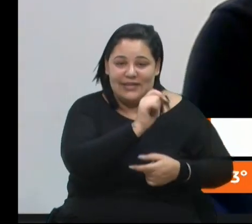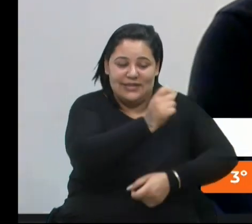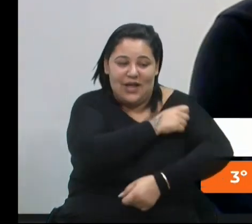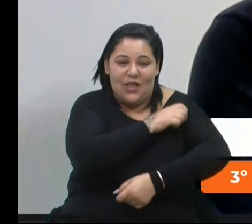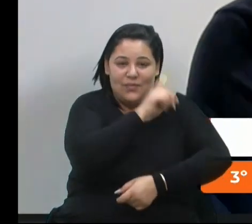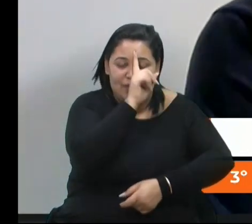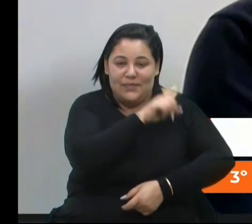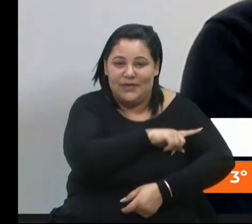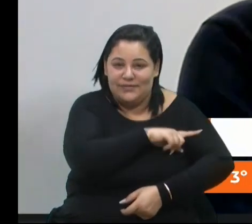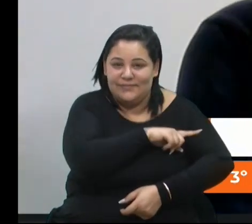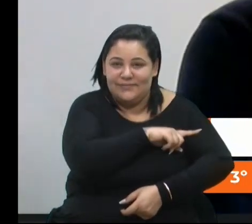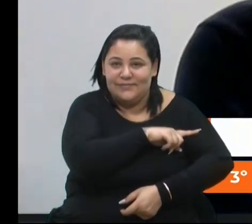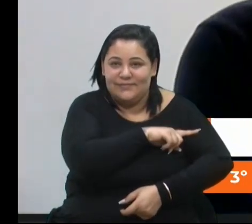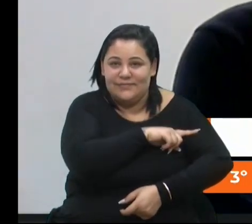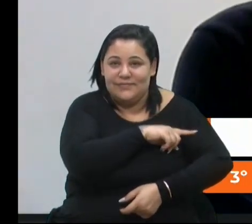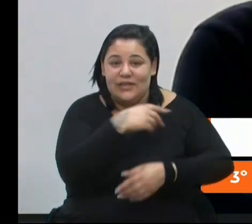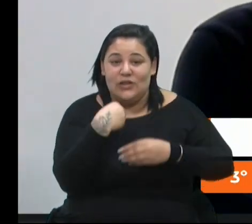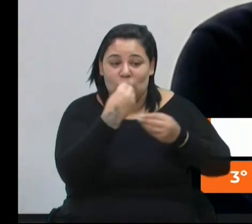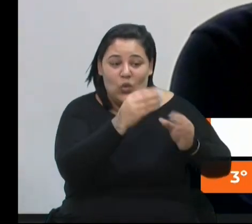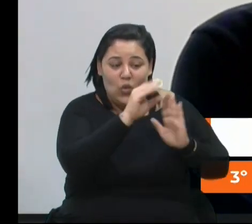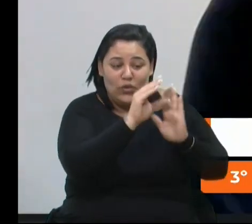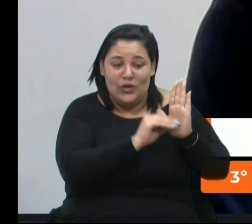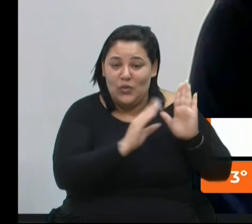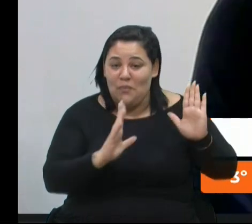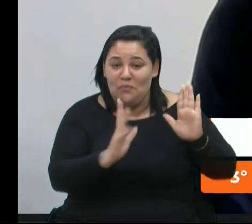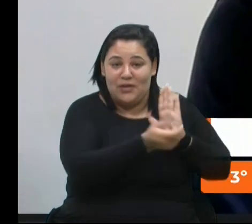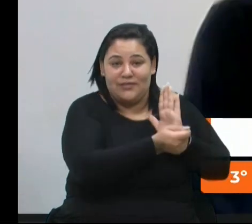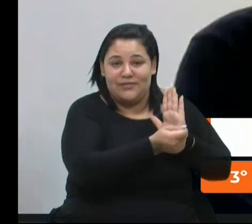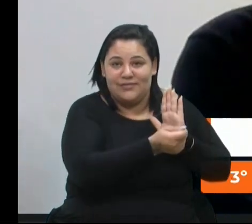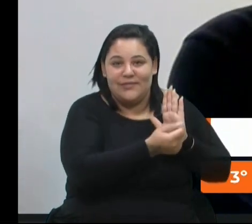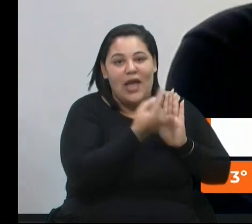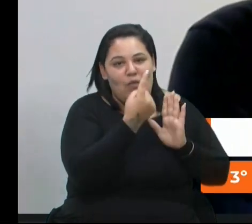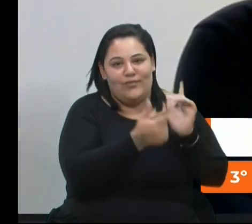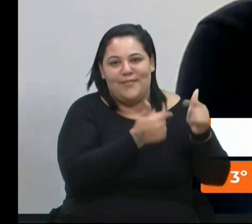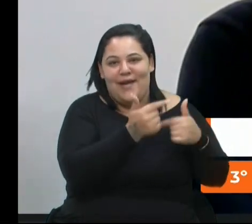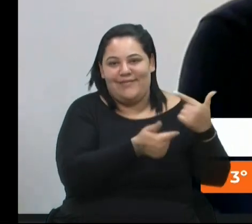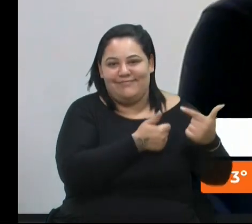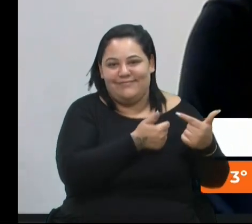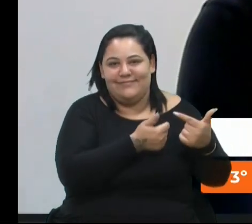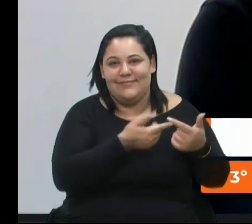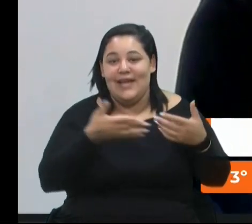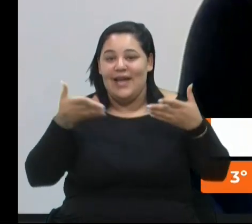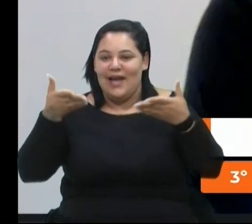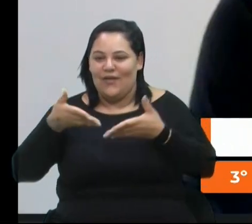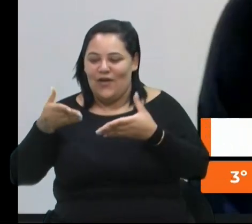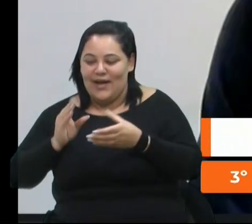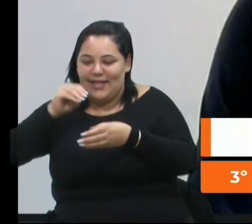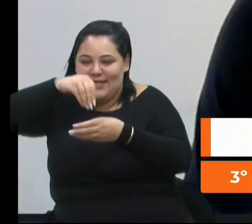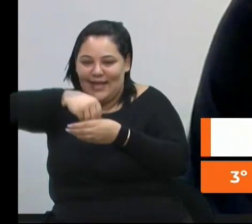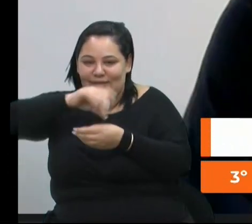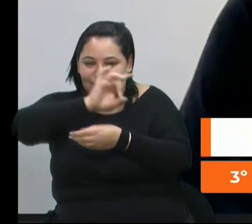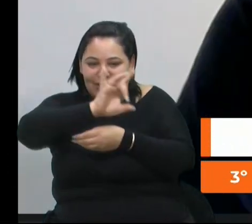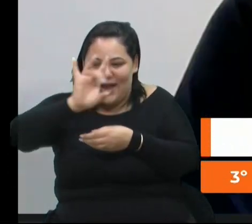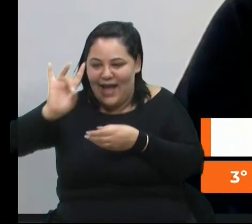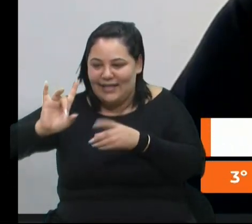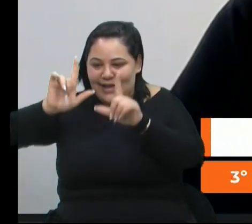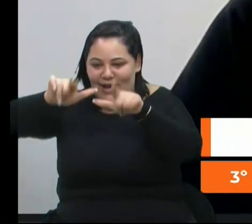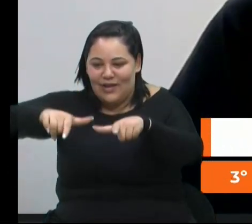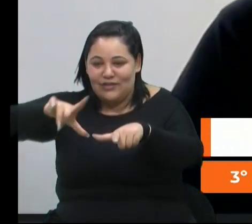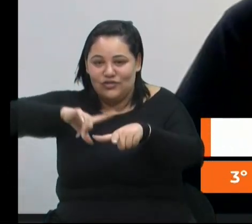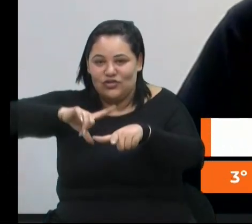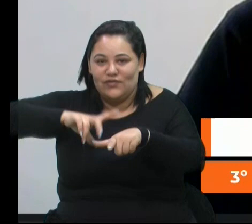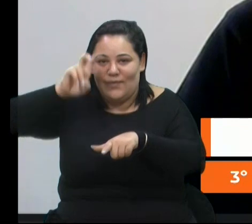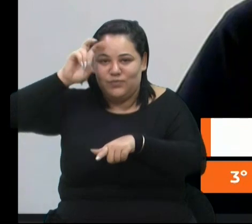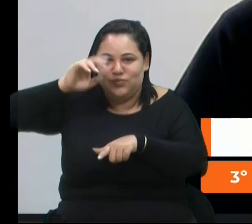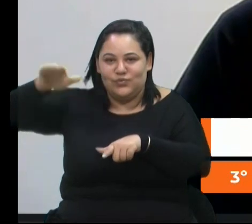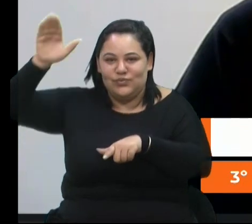ensino fundamental e eu dou o mesmo conteúdo para todos, é um trabalho. Agora, se dentro de cada sala dessa eu tiver um